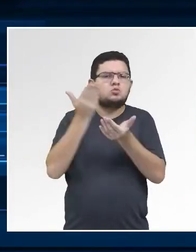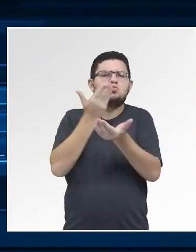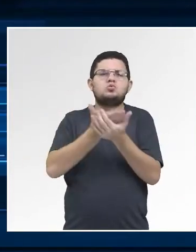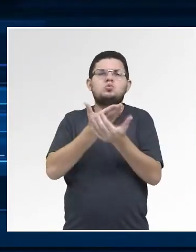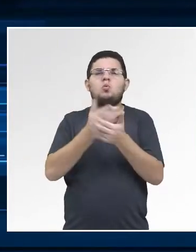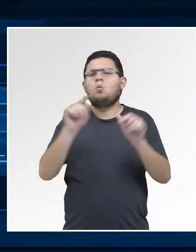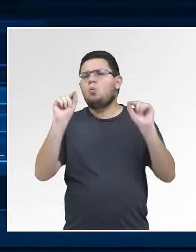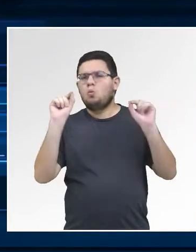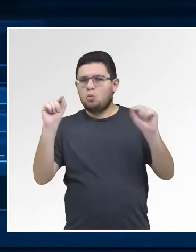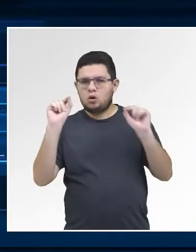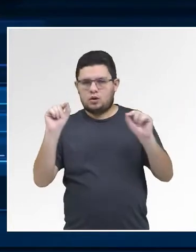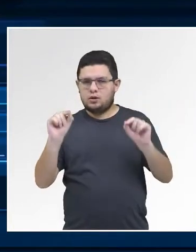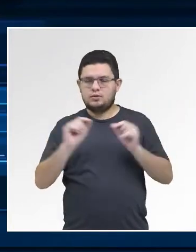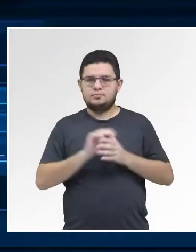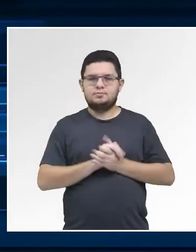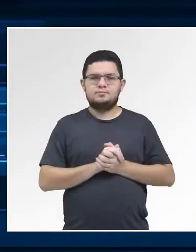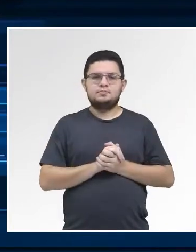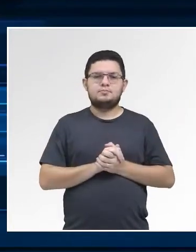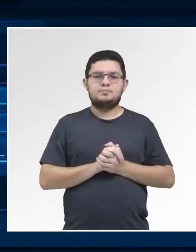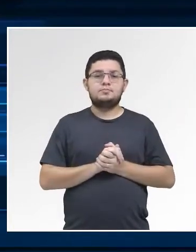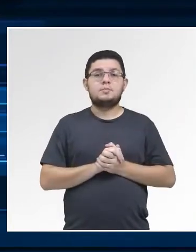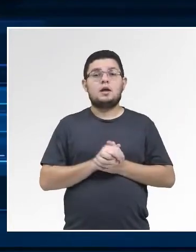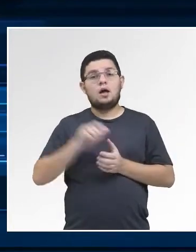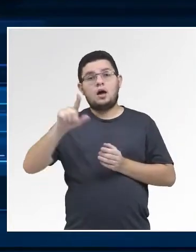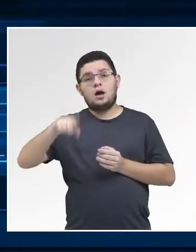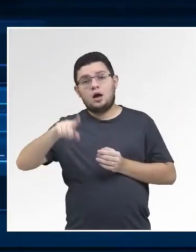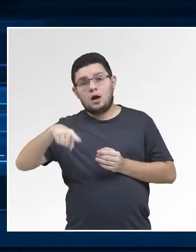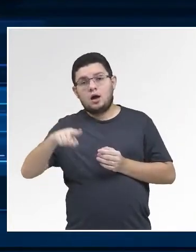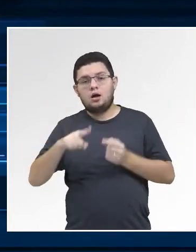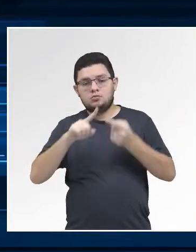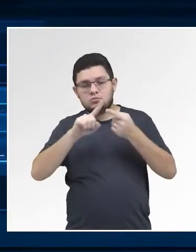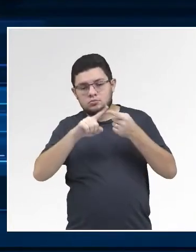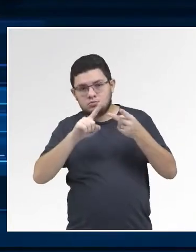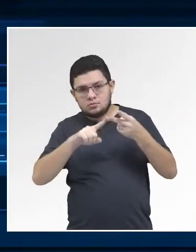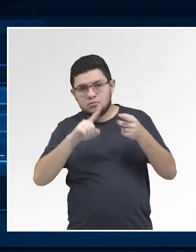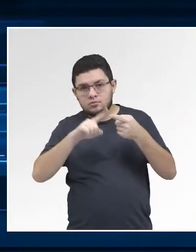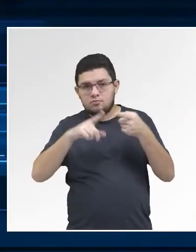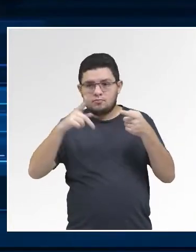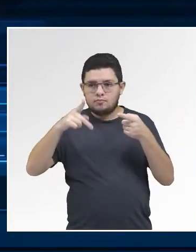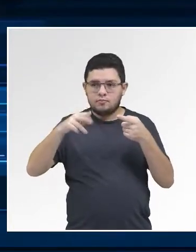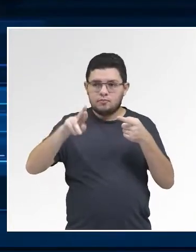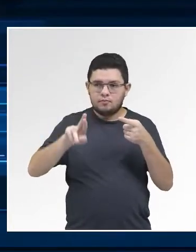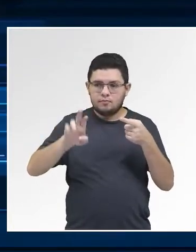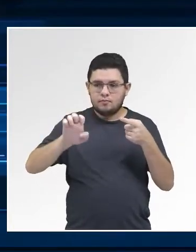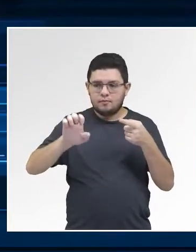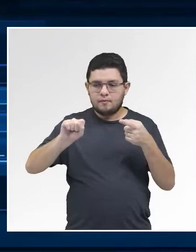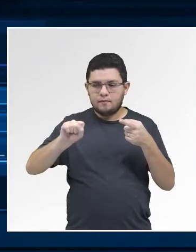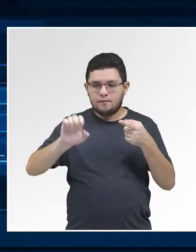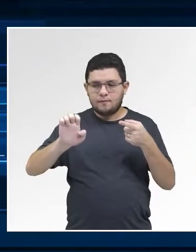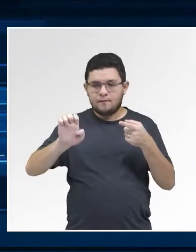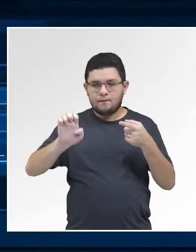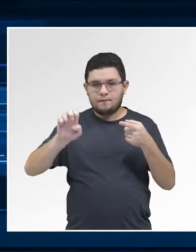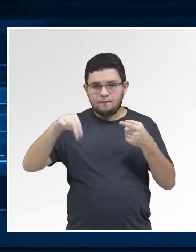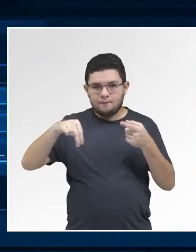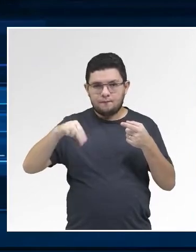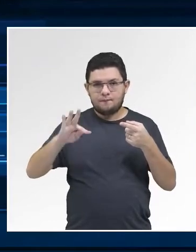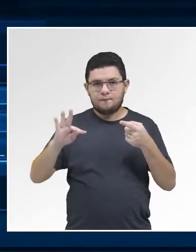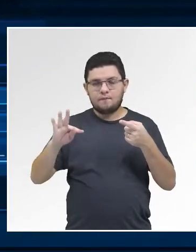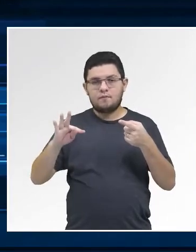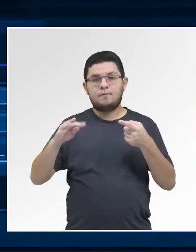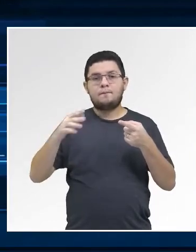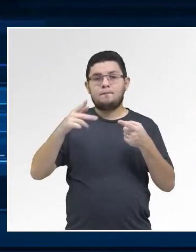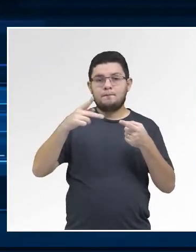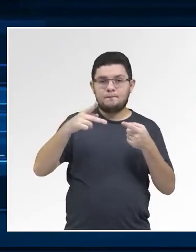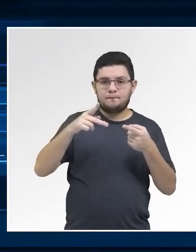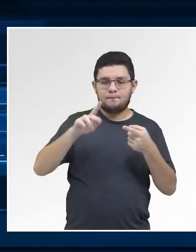que foi o Present Perfect, mais o advérbio just, né? Vamos ver como que funciona, relembrar como funciona essa combinação tão